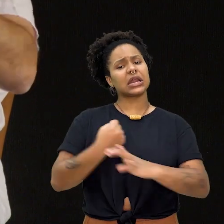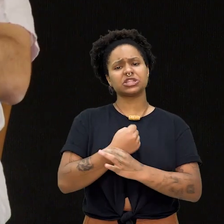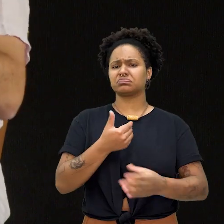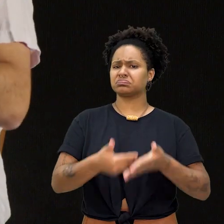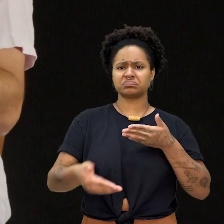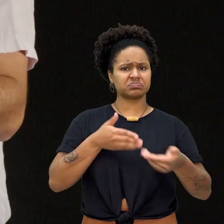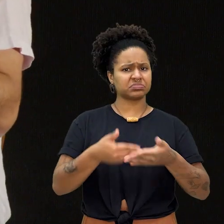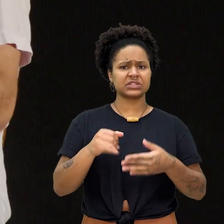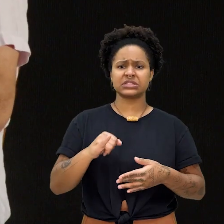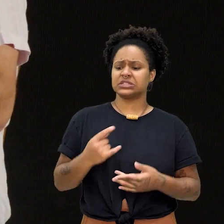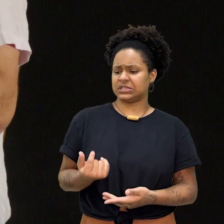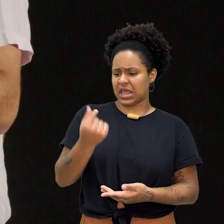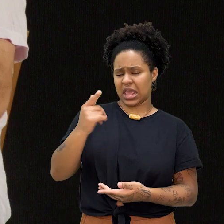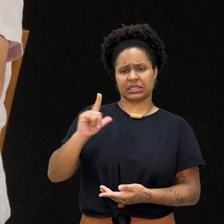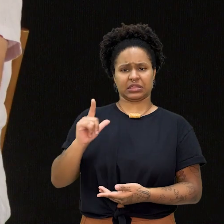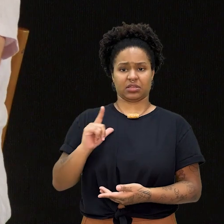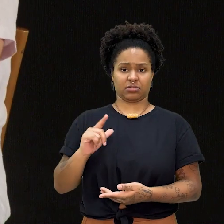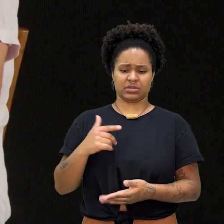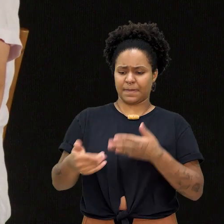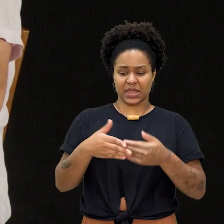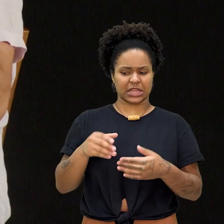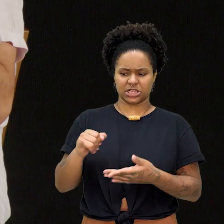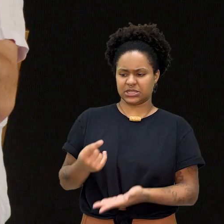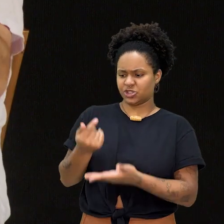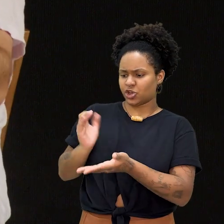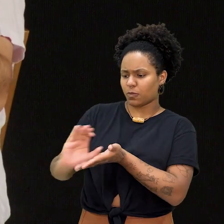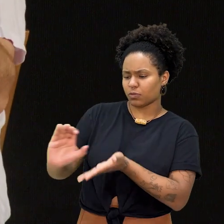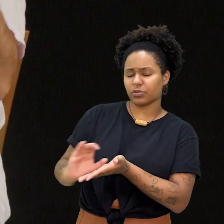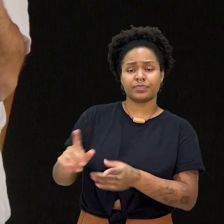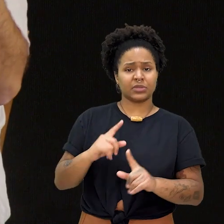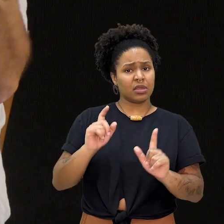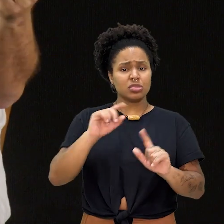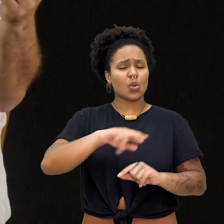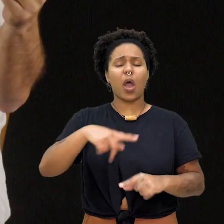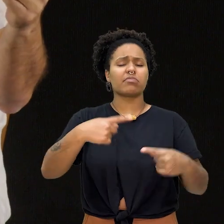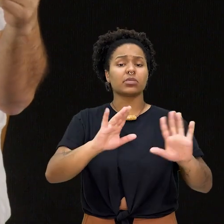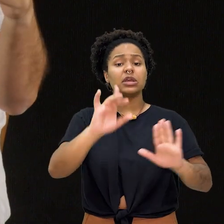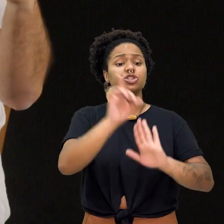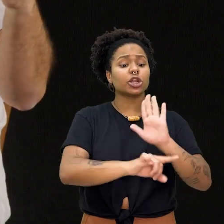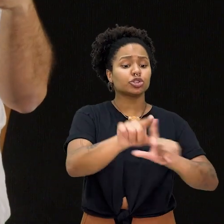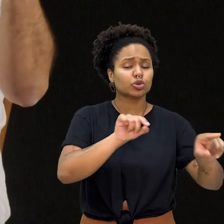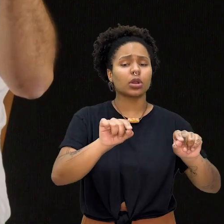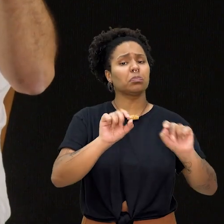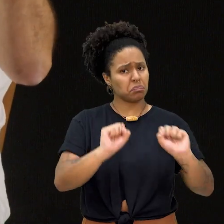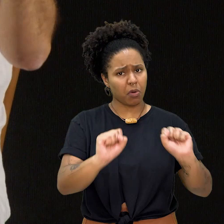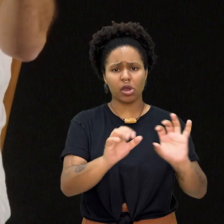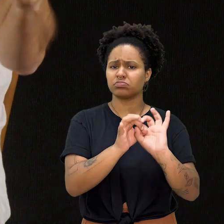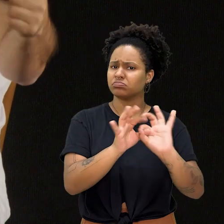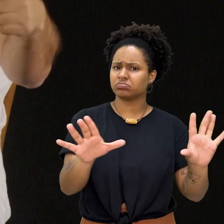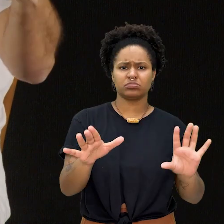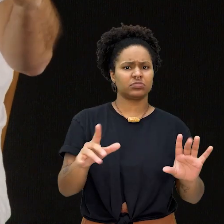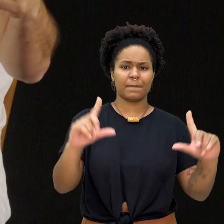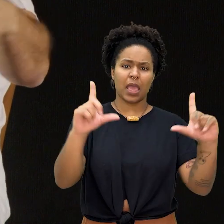garantido, independente de terem a renda básica. Então, o importante aqui não é o direito de escolher. A pessoa pode ter o direito de escolher em um